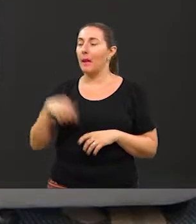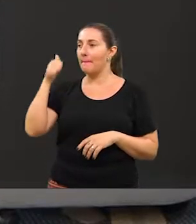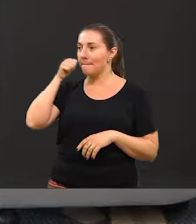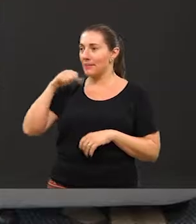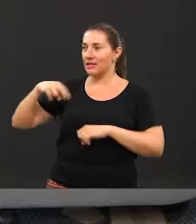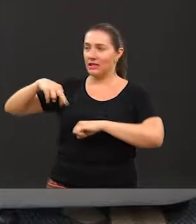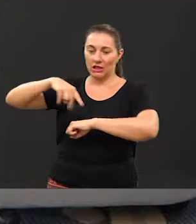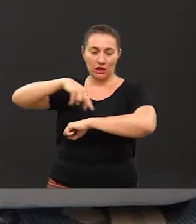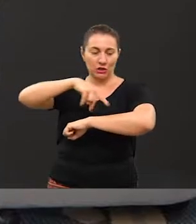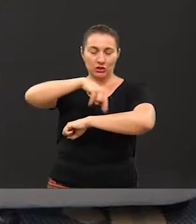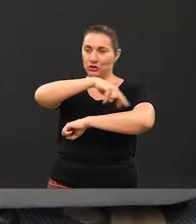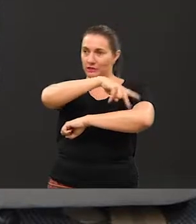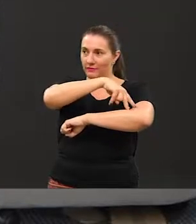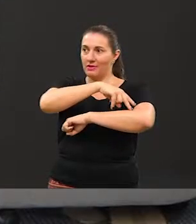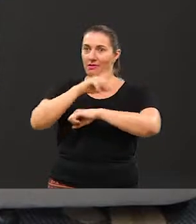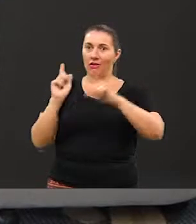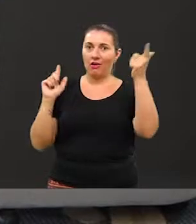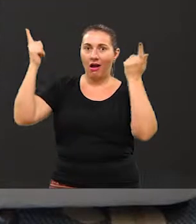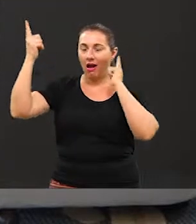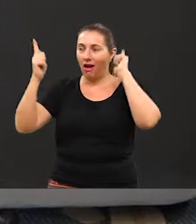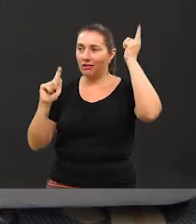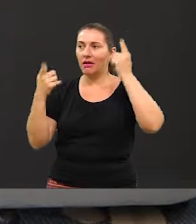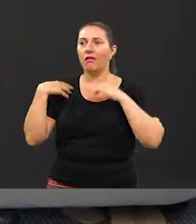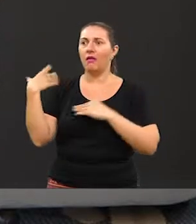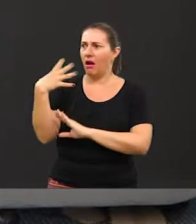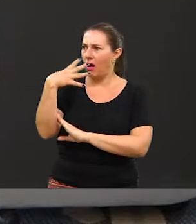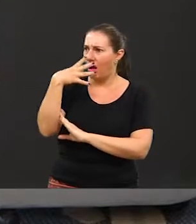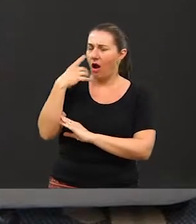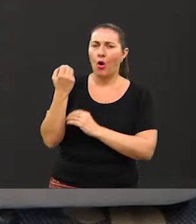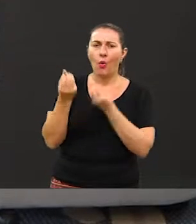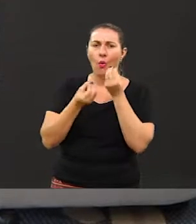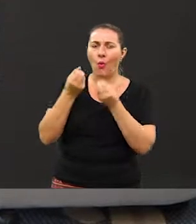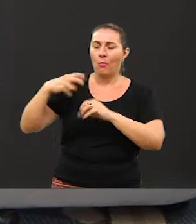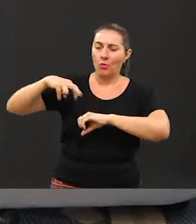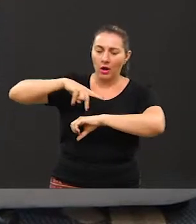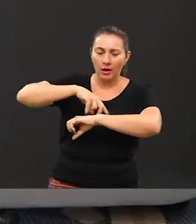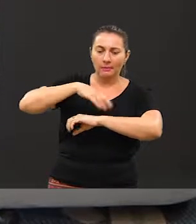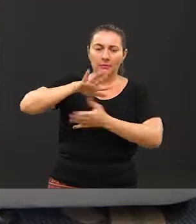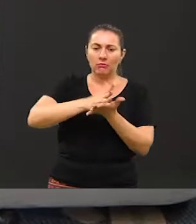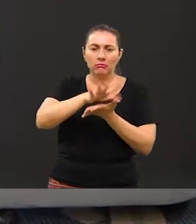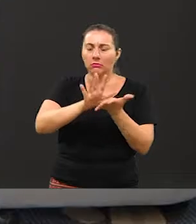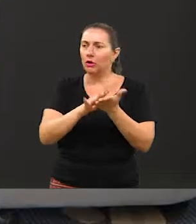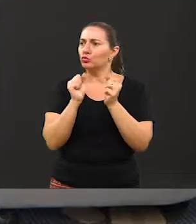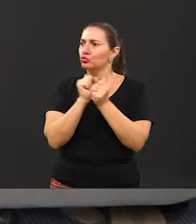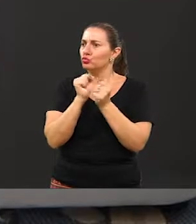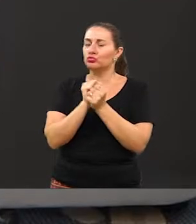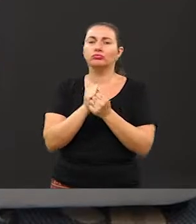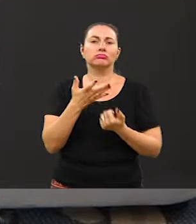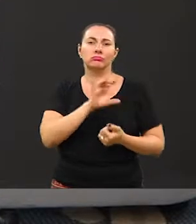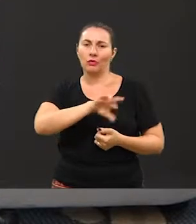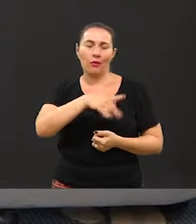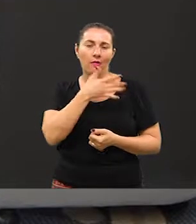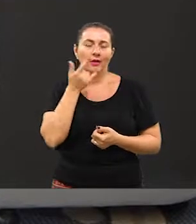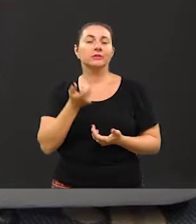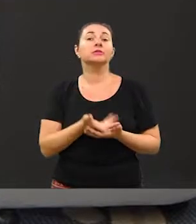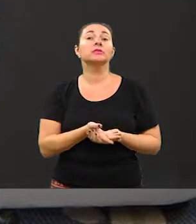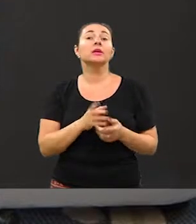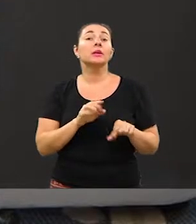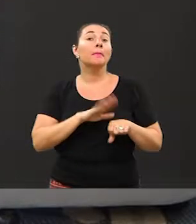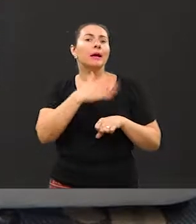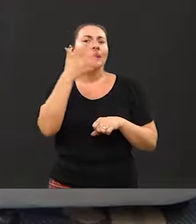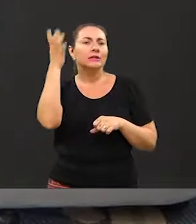meninas desfilando lá na avenida e sambando caminhando ao mesmo tempo. Meu Deus, quanto coordenação. Não, não, não é fácil. E qual é o mais difícil